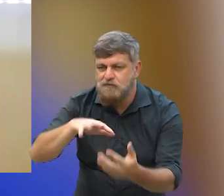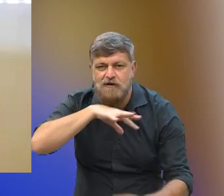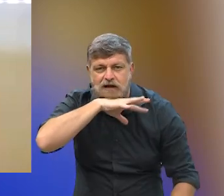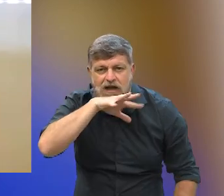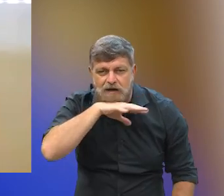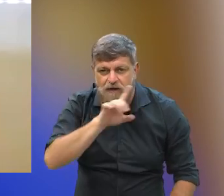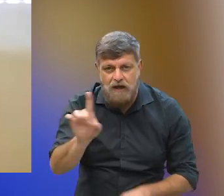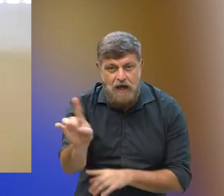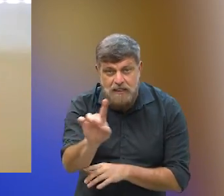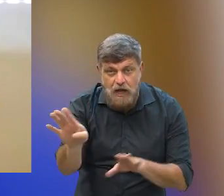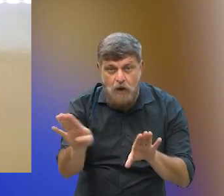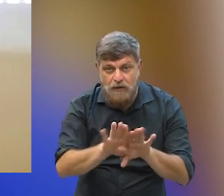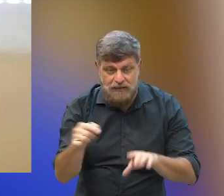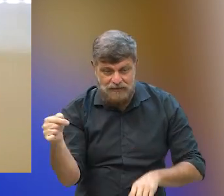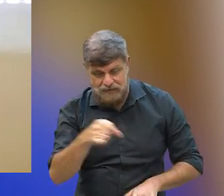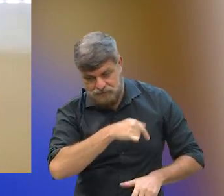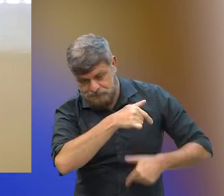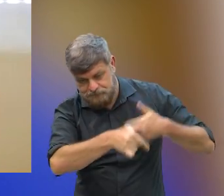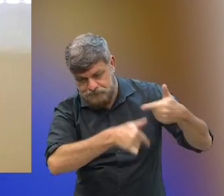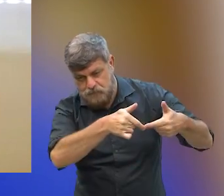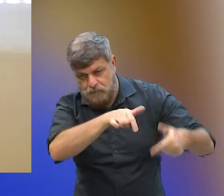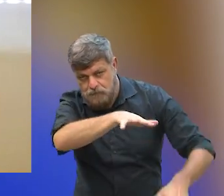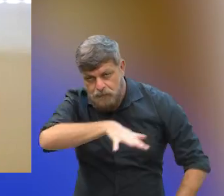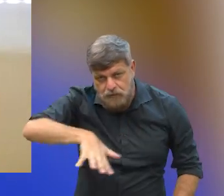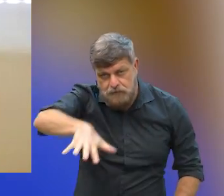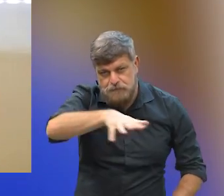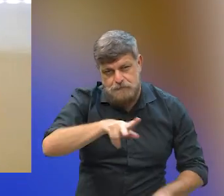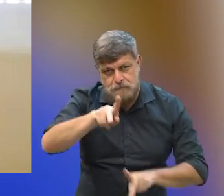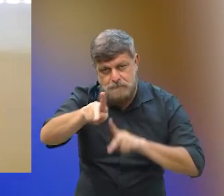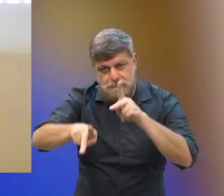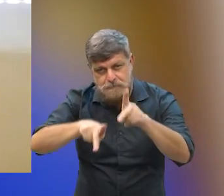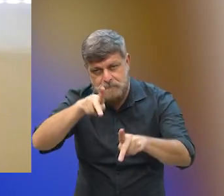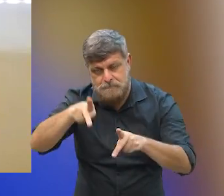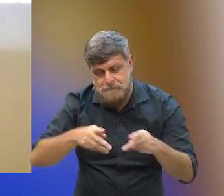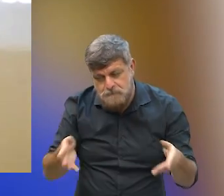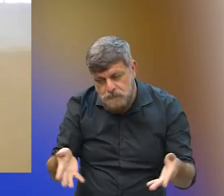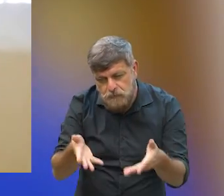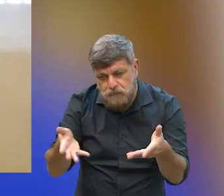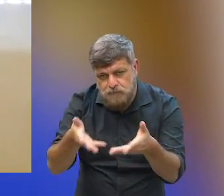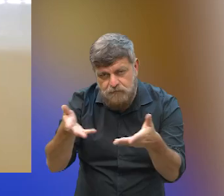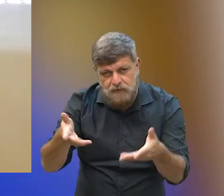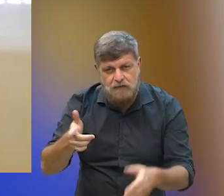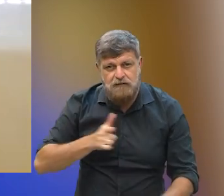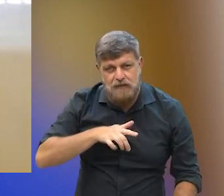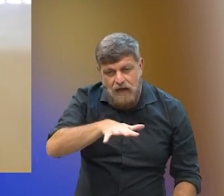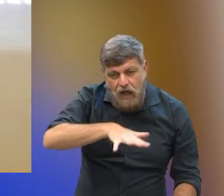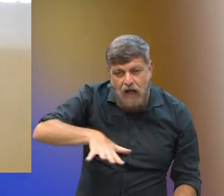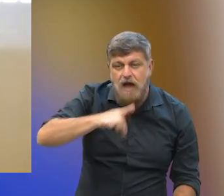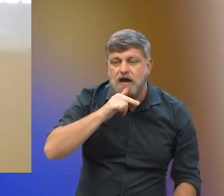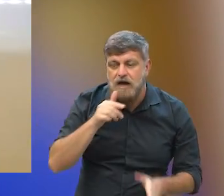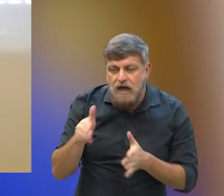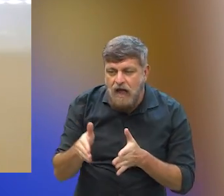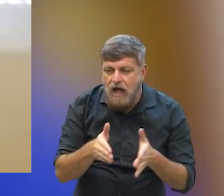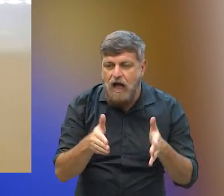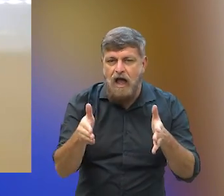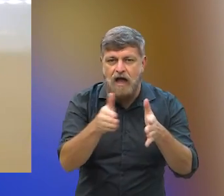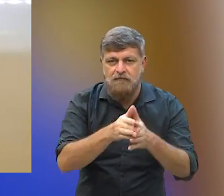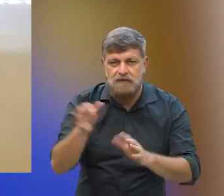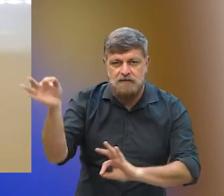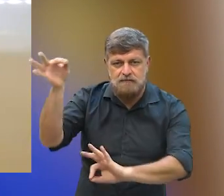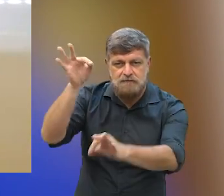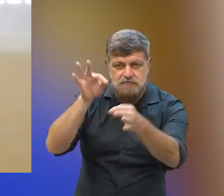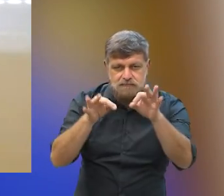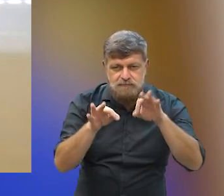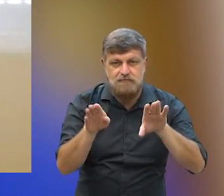traz realmente serviços para a comunidade, para as pessoas, produção de água, polinização para produção